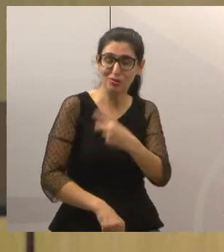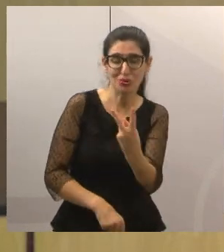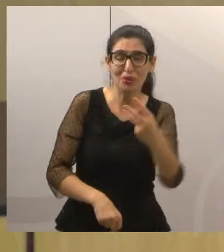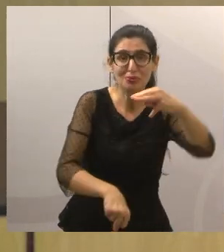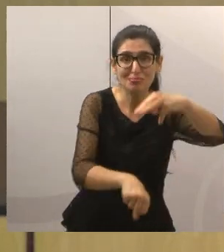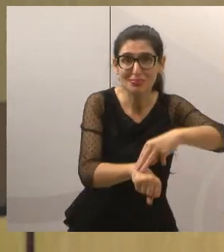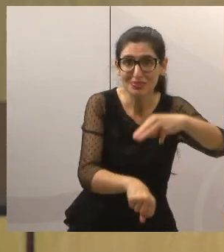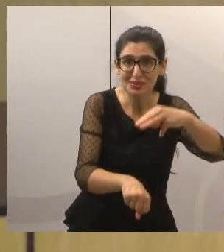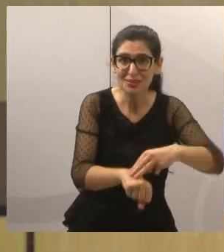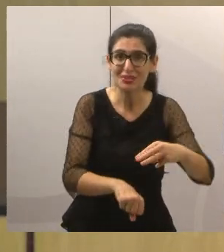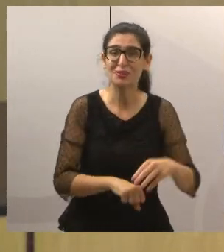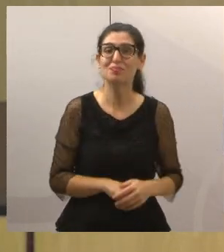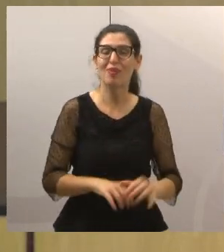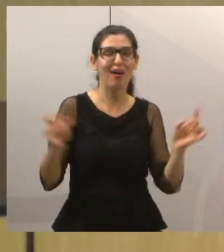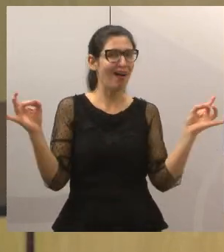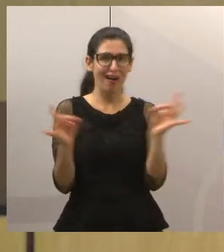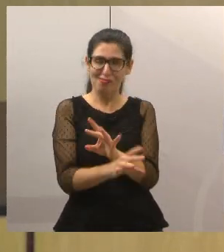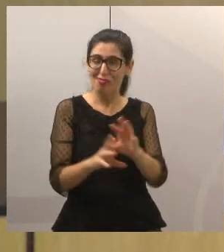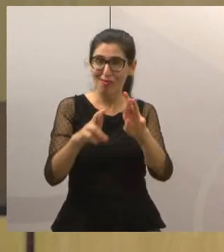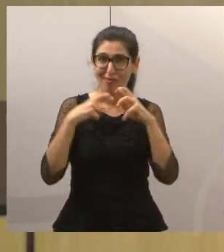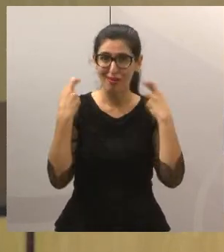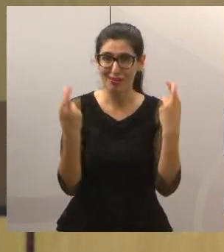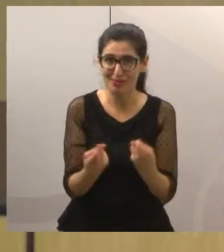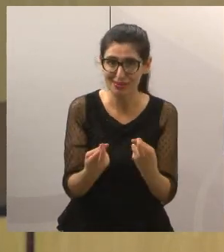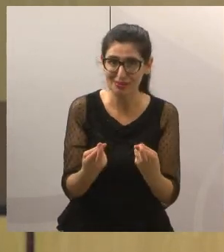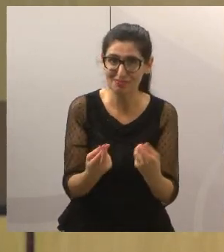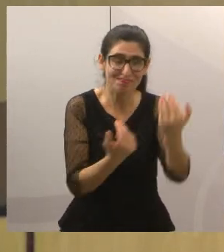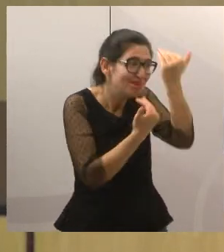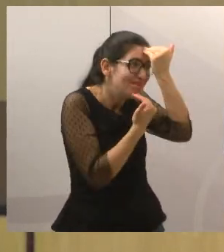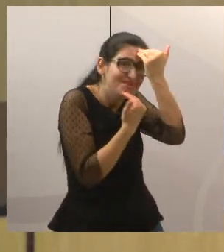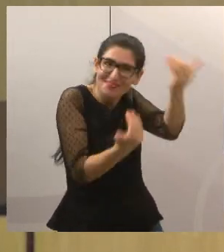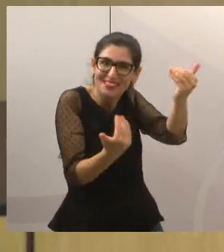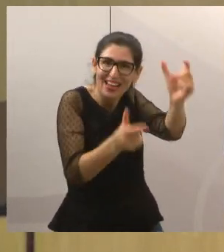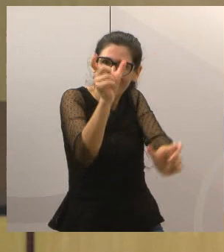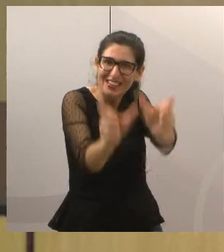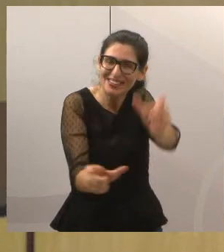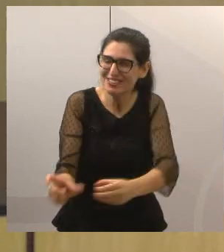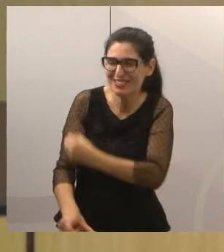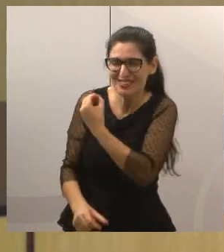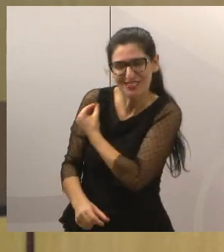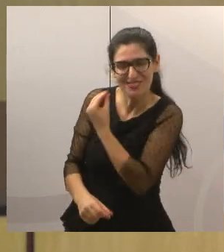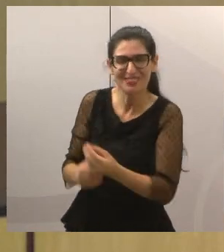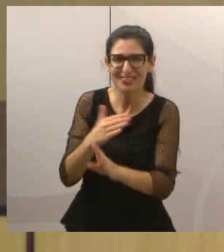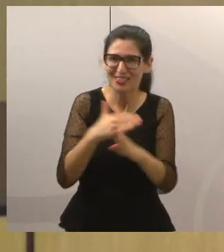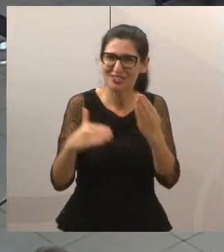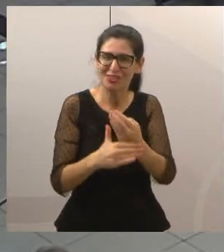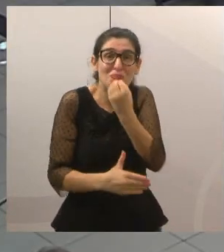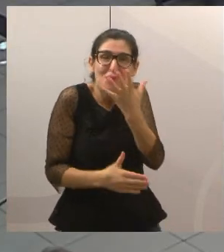16h02, dou por encerrada essa sessão e agradeço a presença de todos. Uma boa tarde.